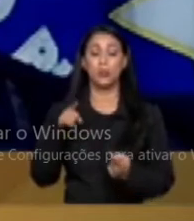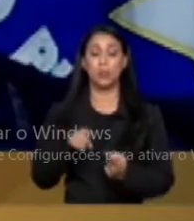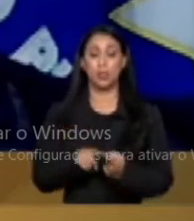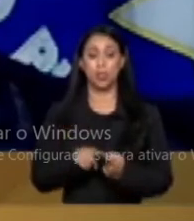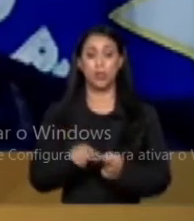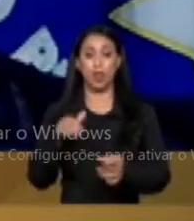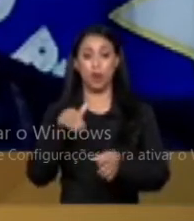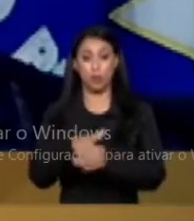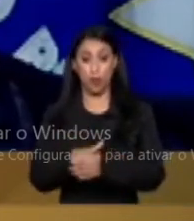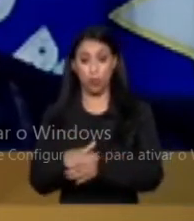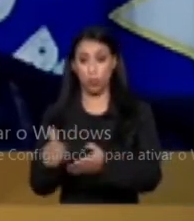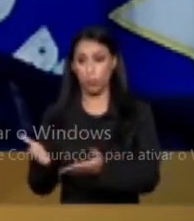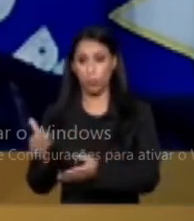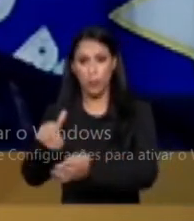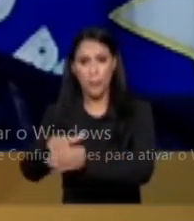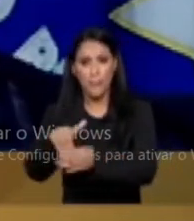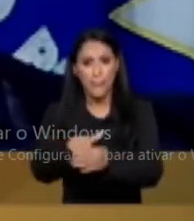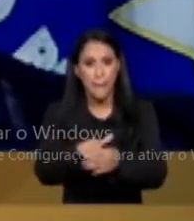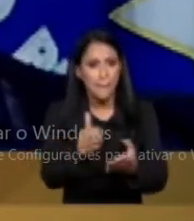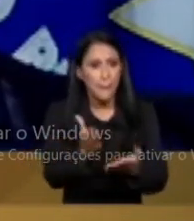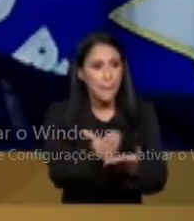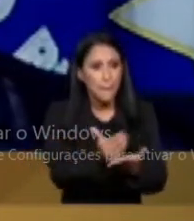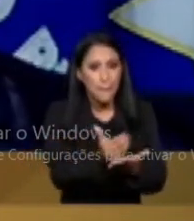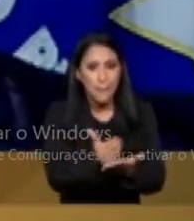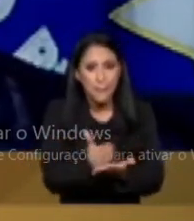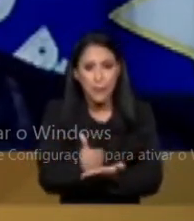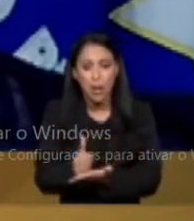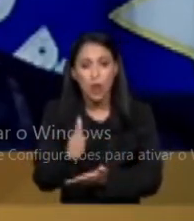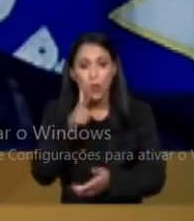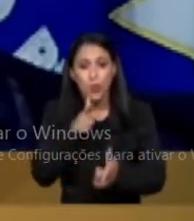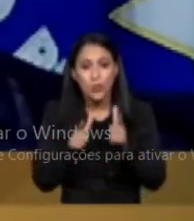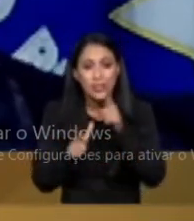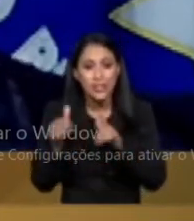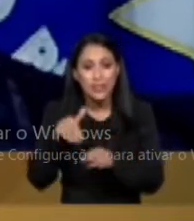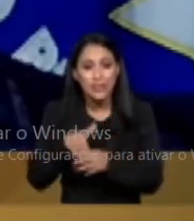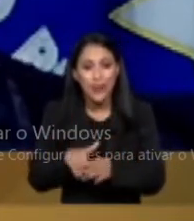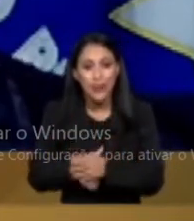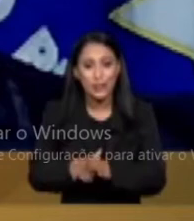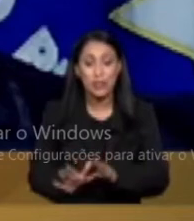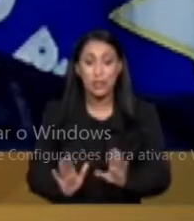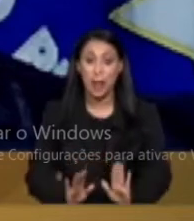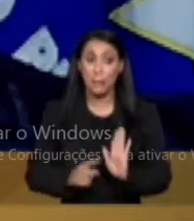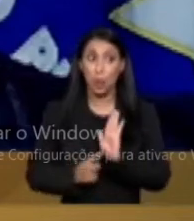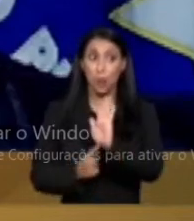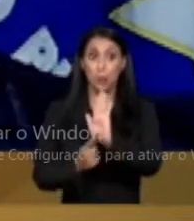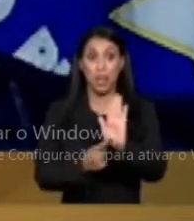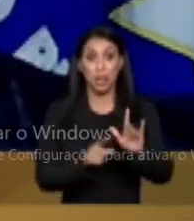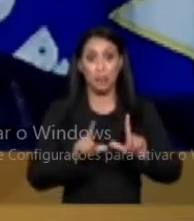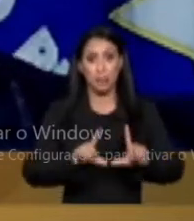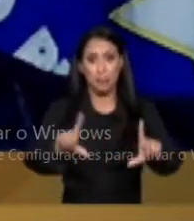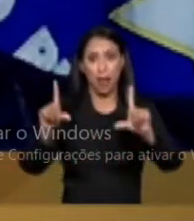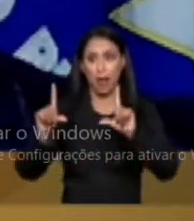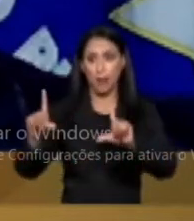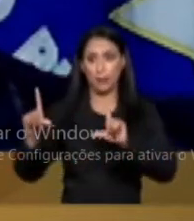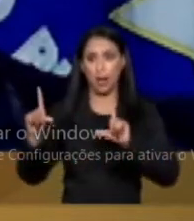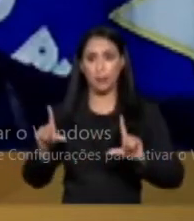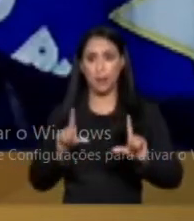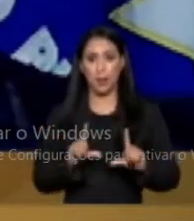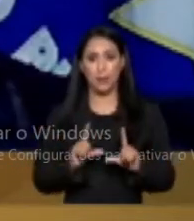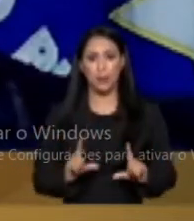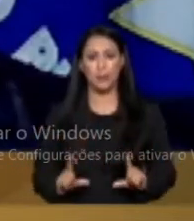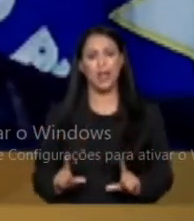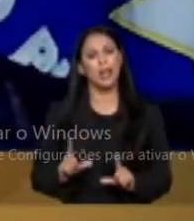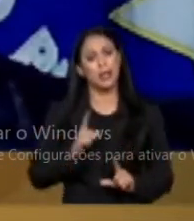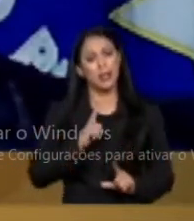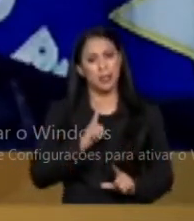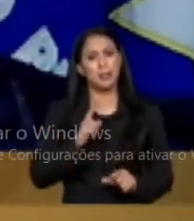do voto, que é a cooptação do eleitor. E esta propaganda eleitoral deve fazê-lo, pelo menos do ponto